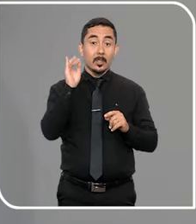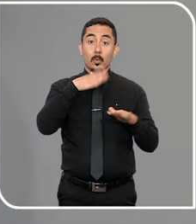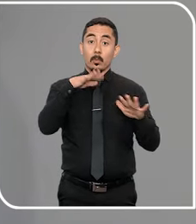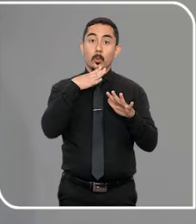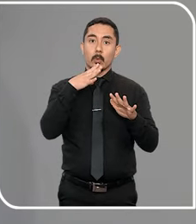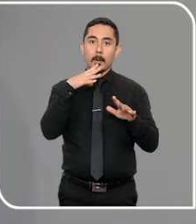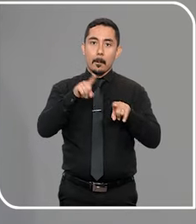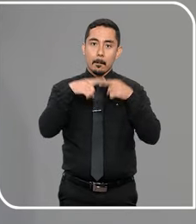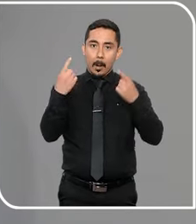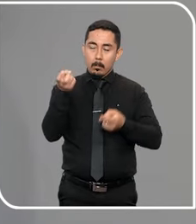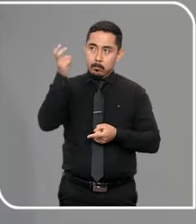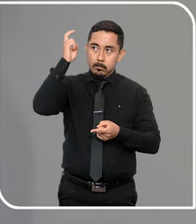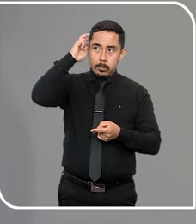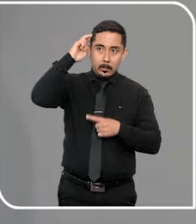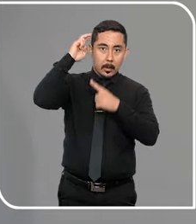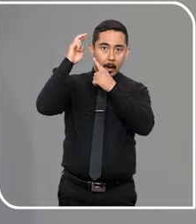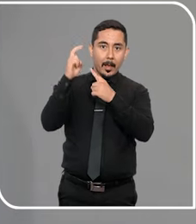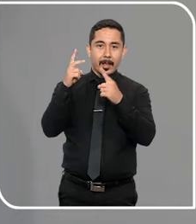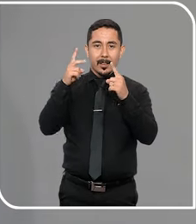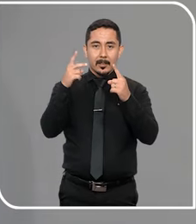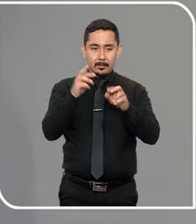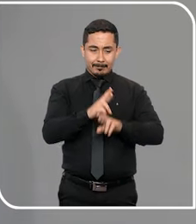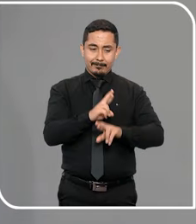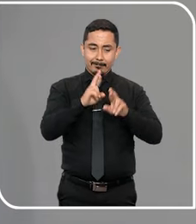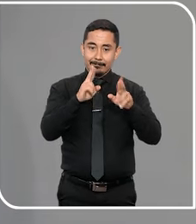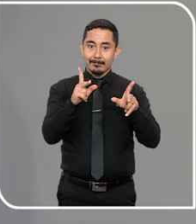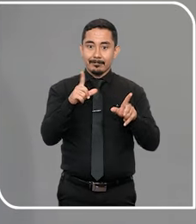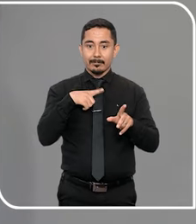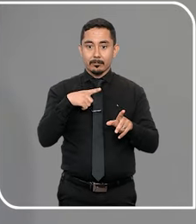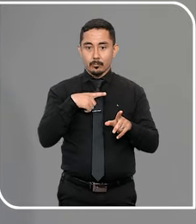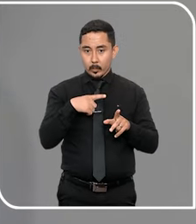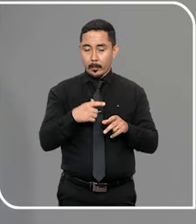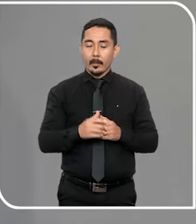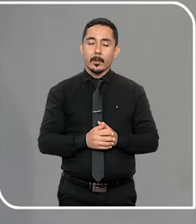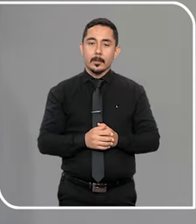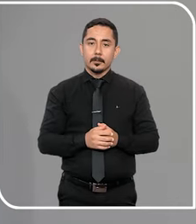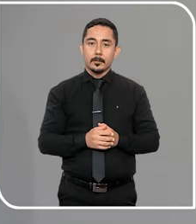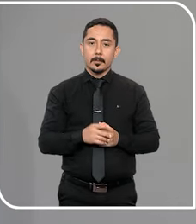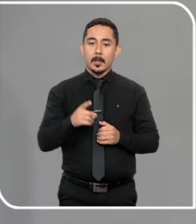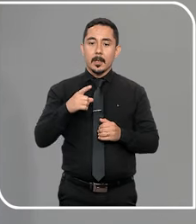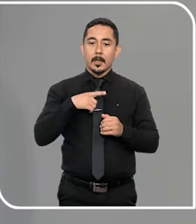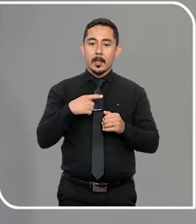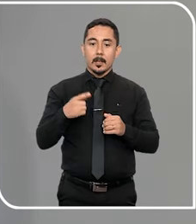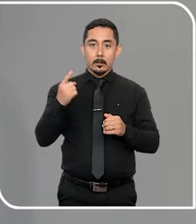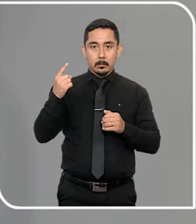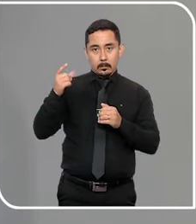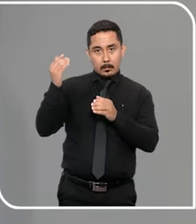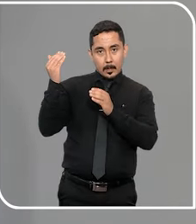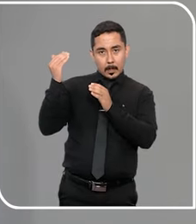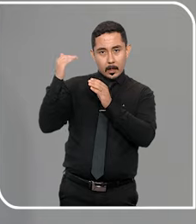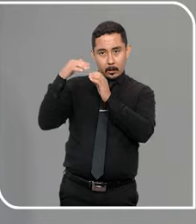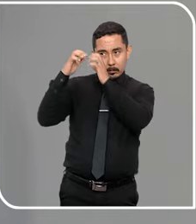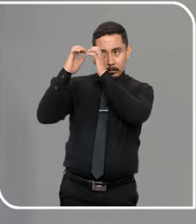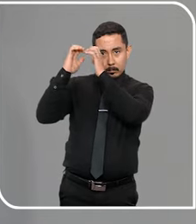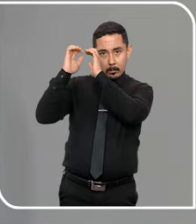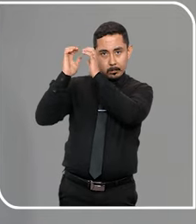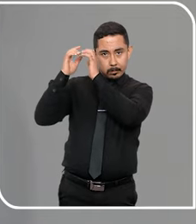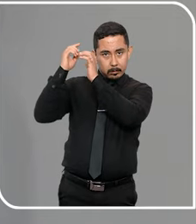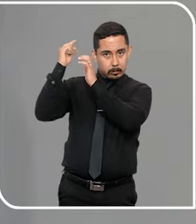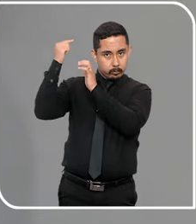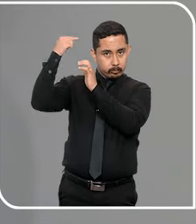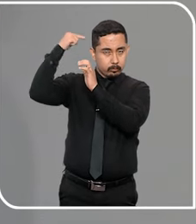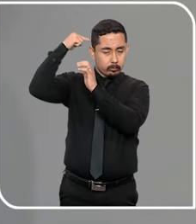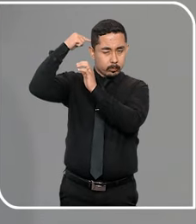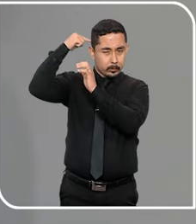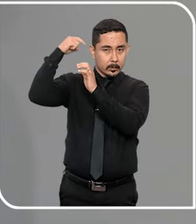não sei se todos conhecem o implante coclear é um aparelho auditivo bem diferente né porque é um eletrodo que fica